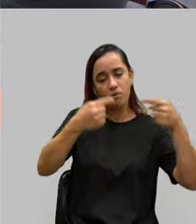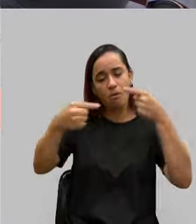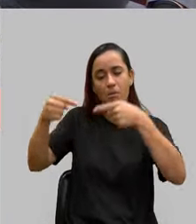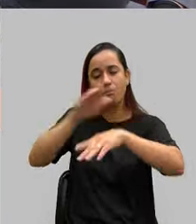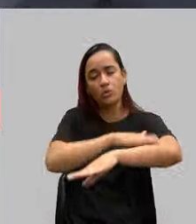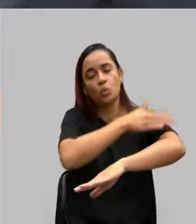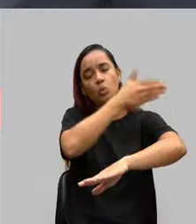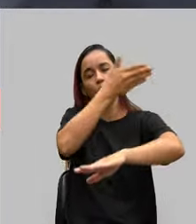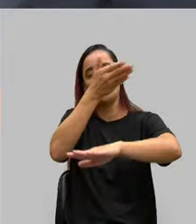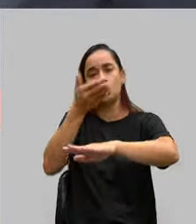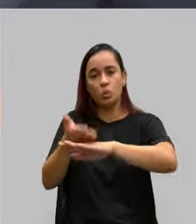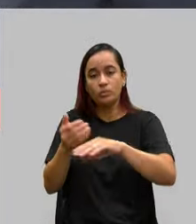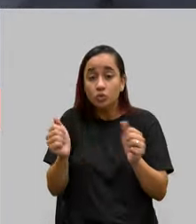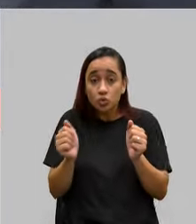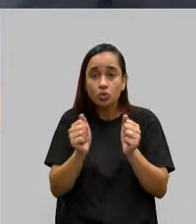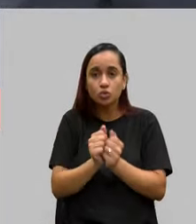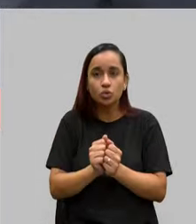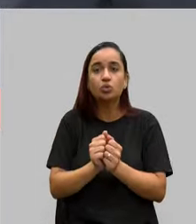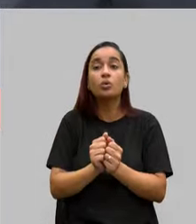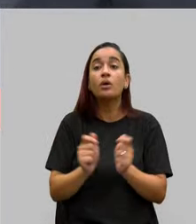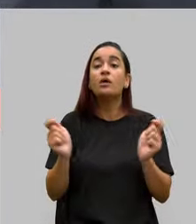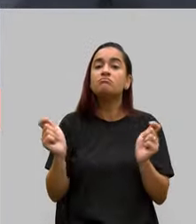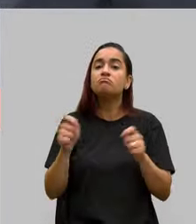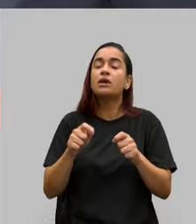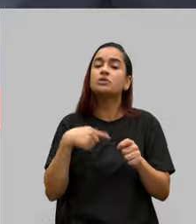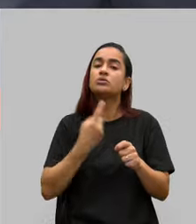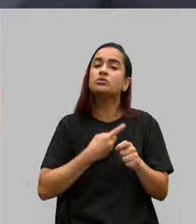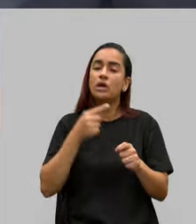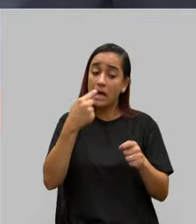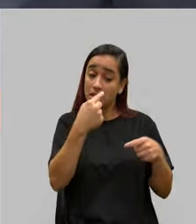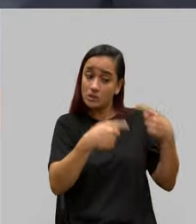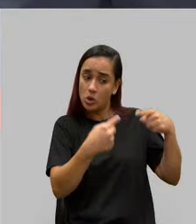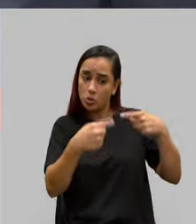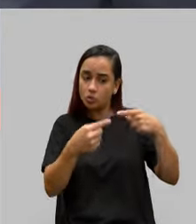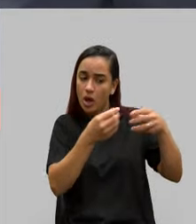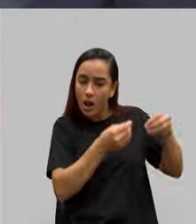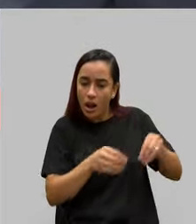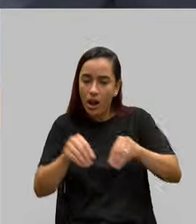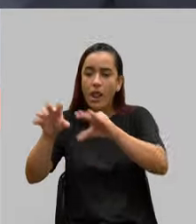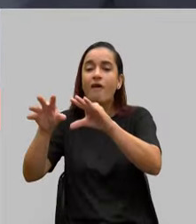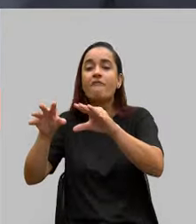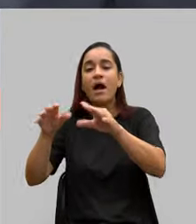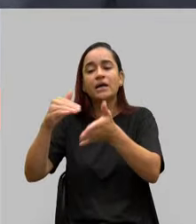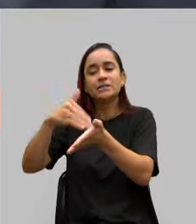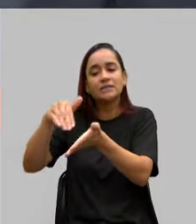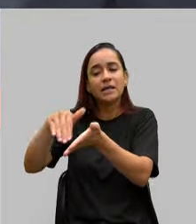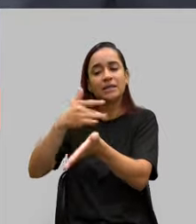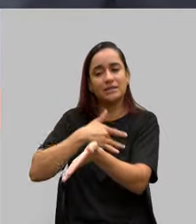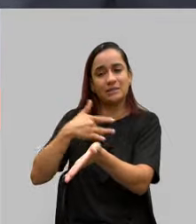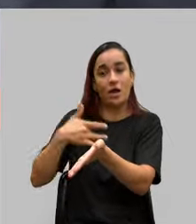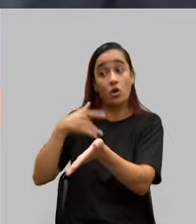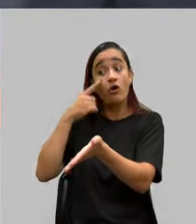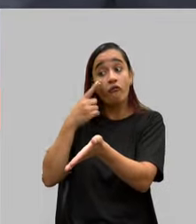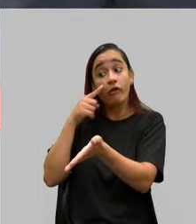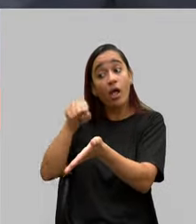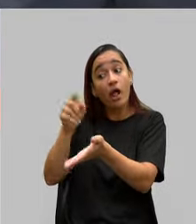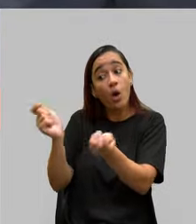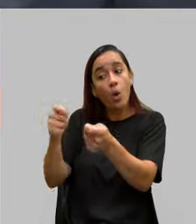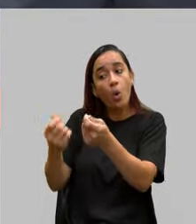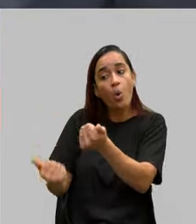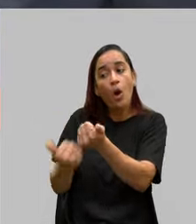presentes para que a gente possa realmente levar essa discussão pra secretaria e ver como que a secretaria pode contribuir